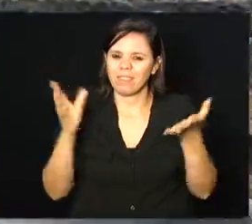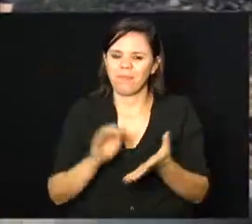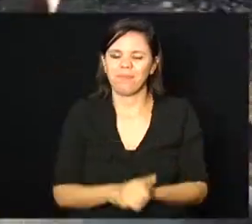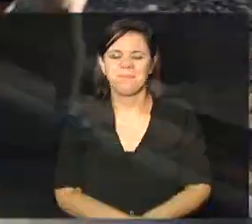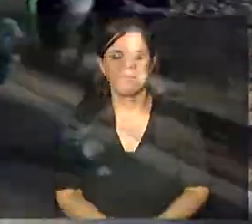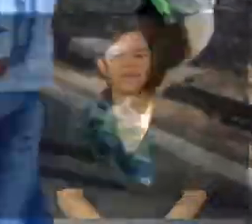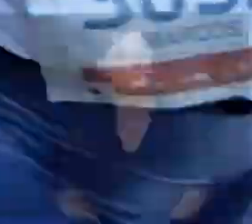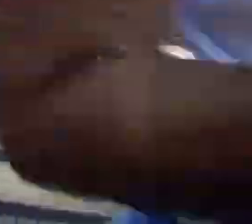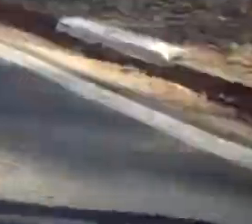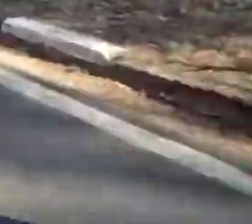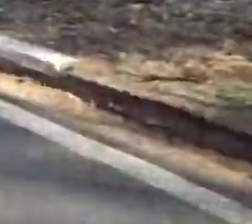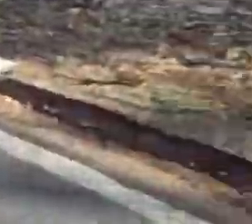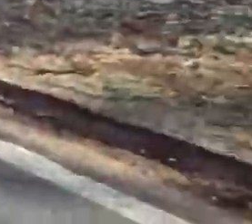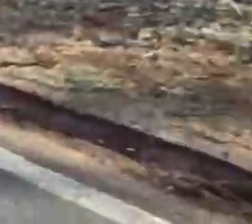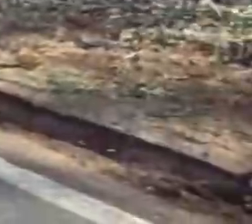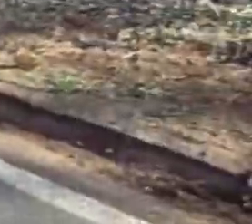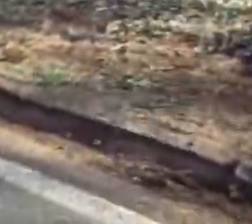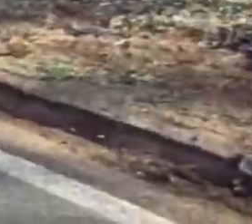Música